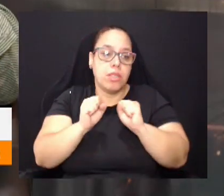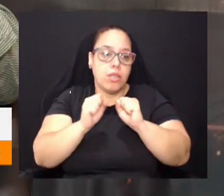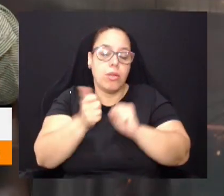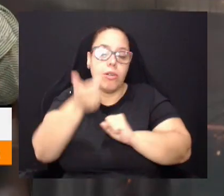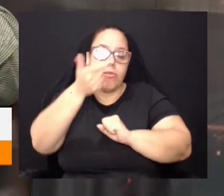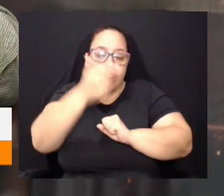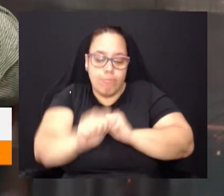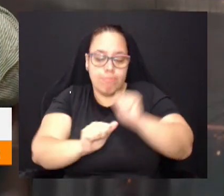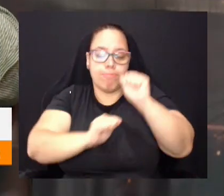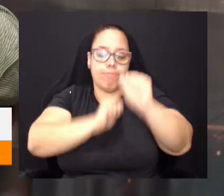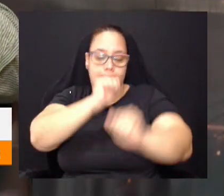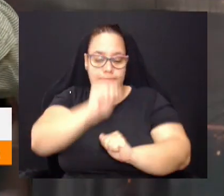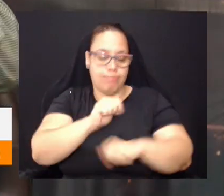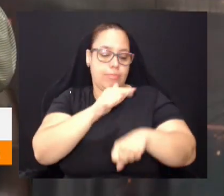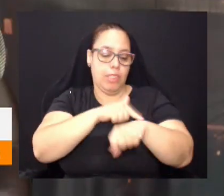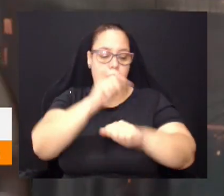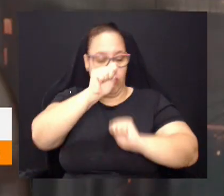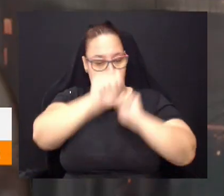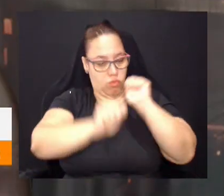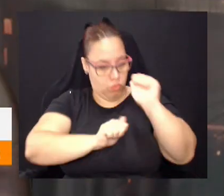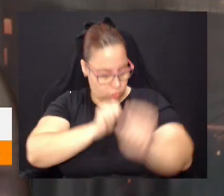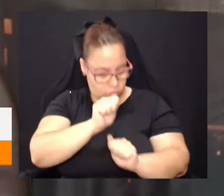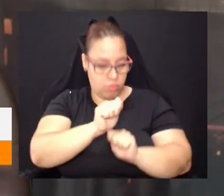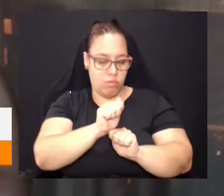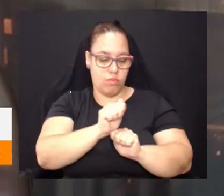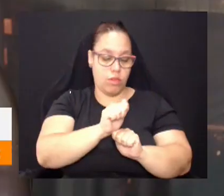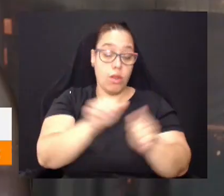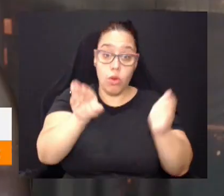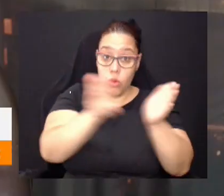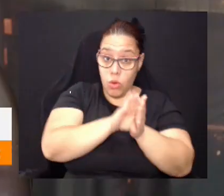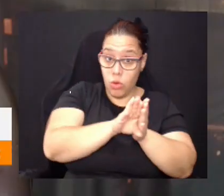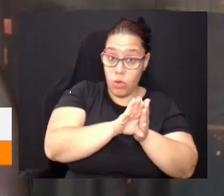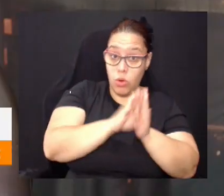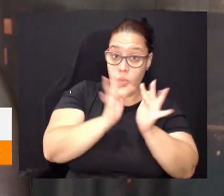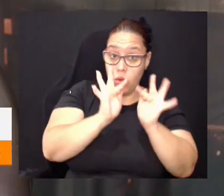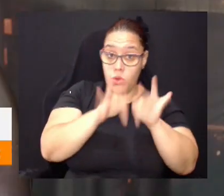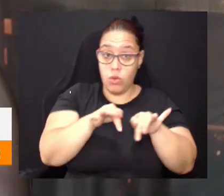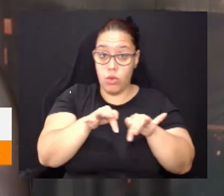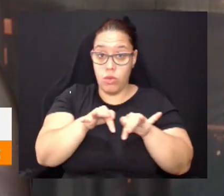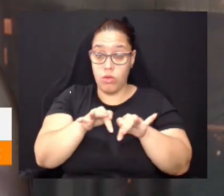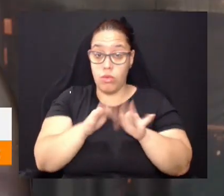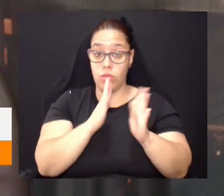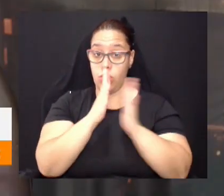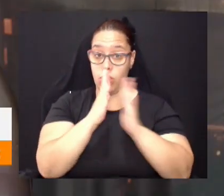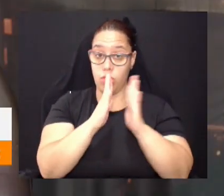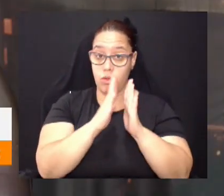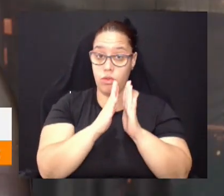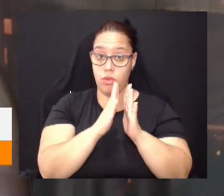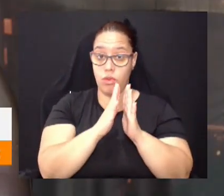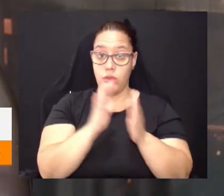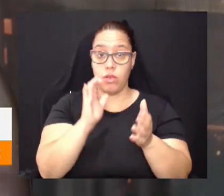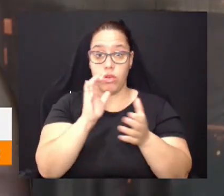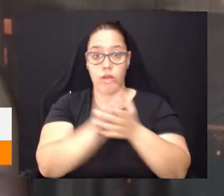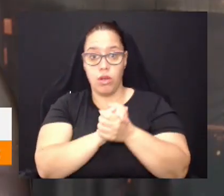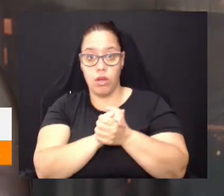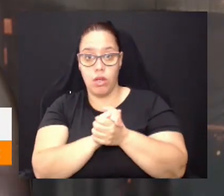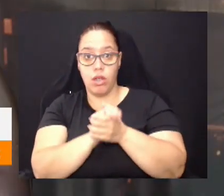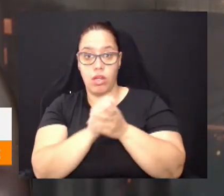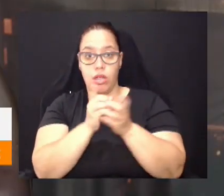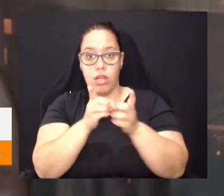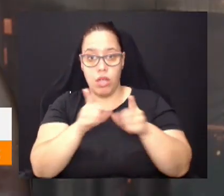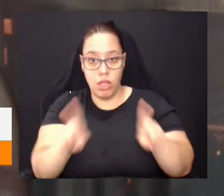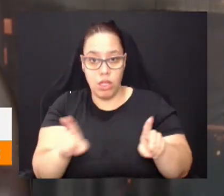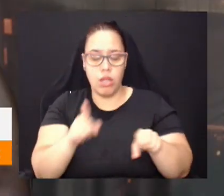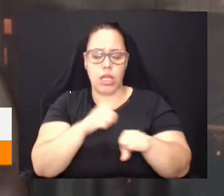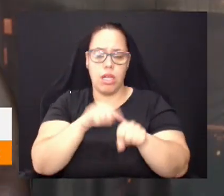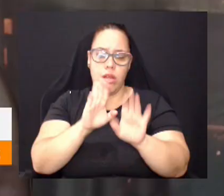em tempos, né? A gente pode chegar a um término de uma fase, e às vezes o casal às vezes até separa, às vezes dá um tempo,